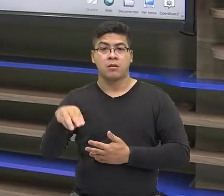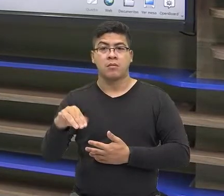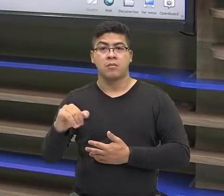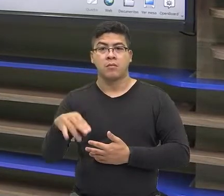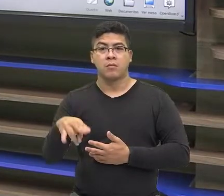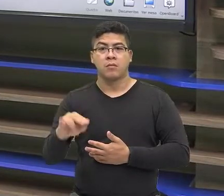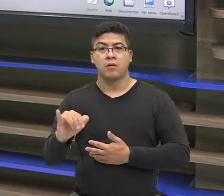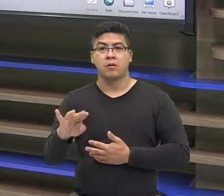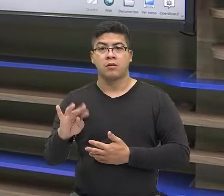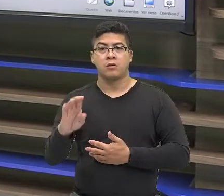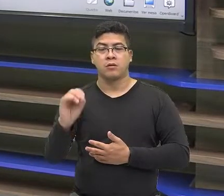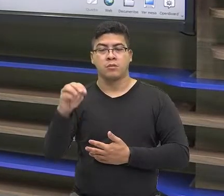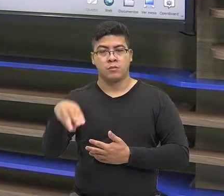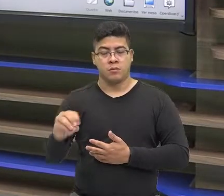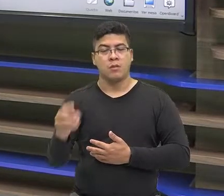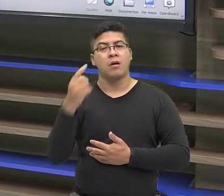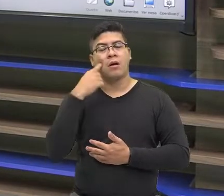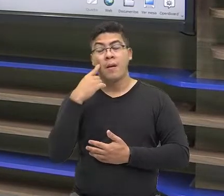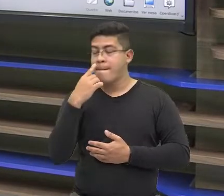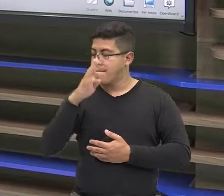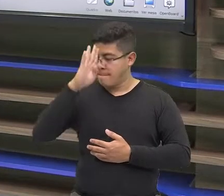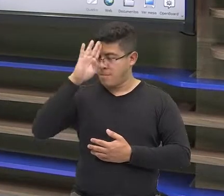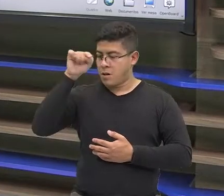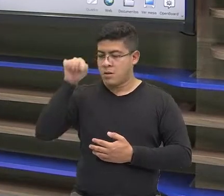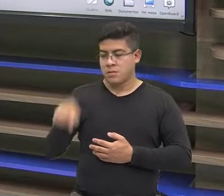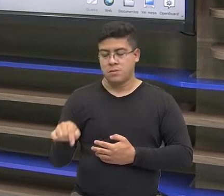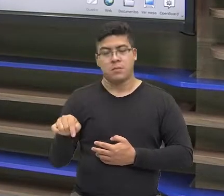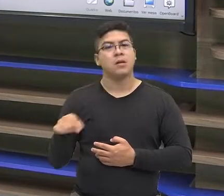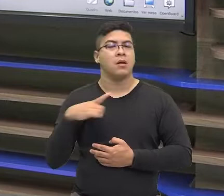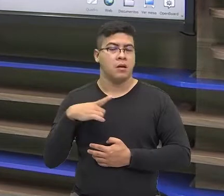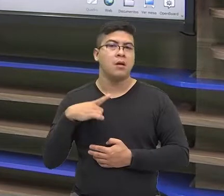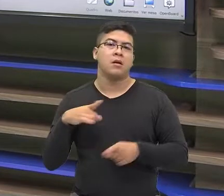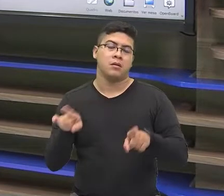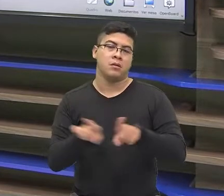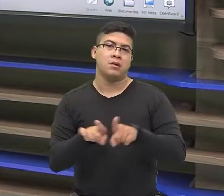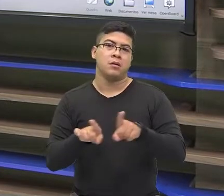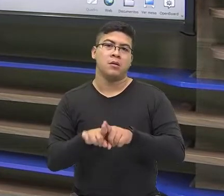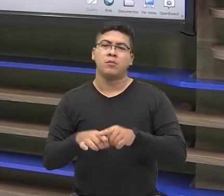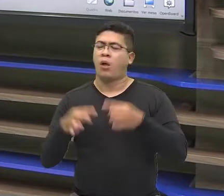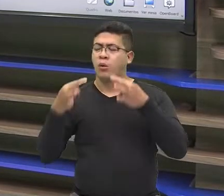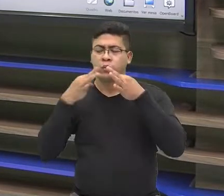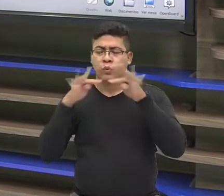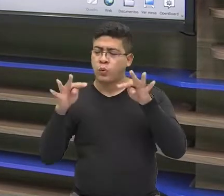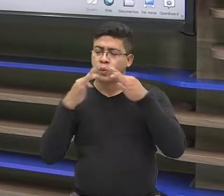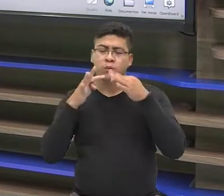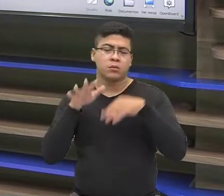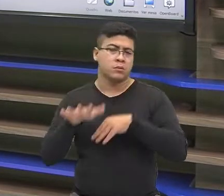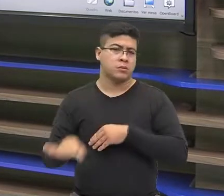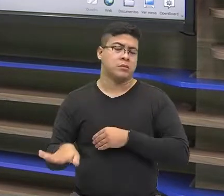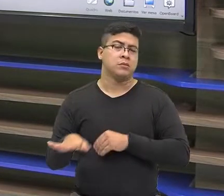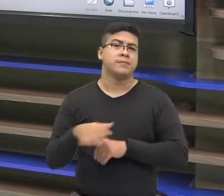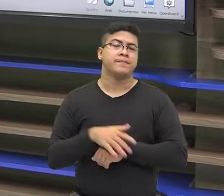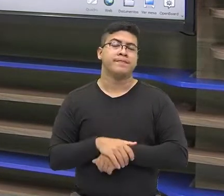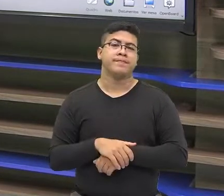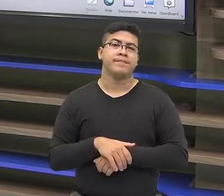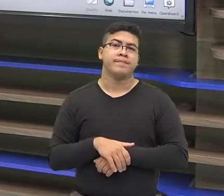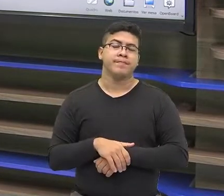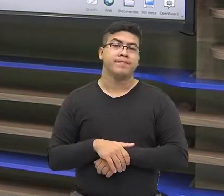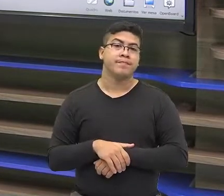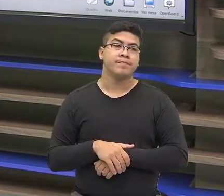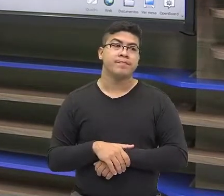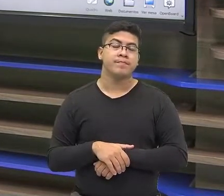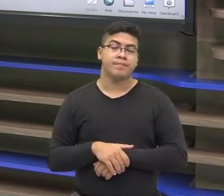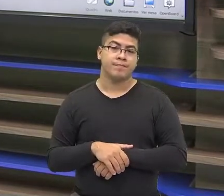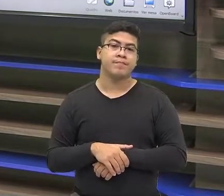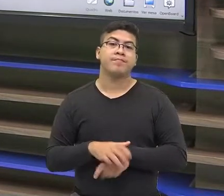positivismo, principalmente do determinismo ali que indicava no naturalismo, nessa escola literária, ok? Falamos